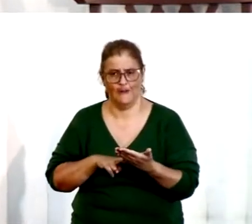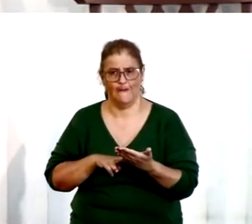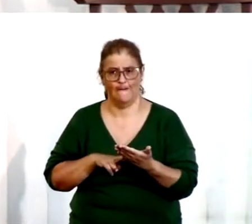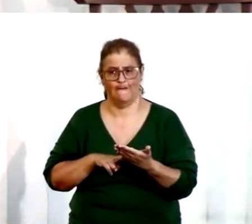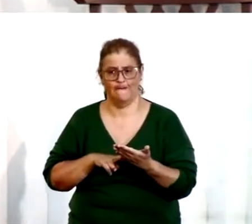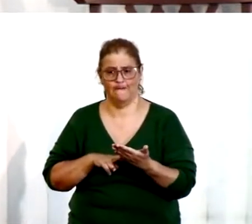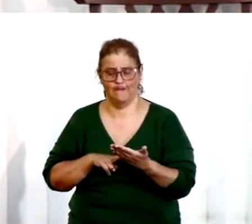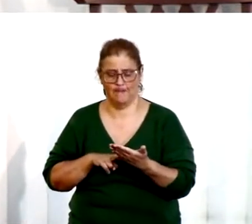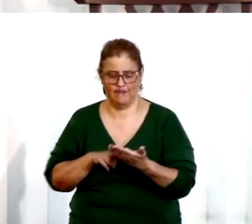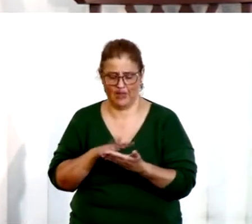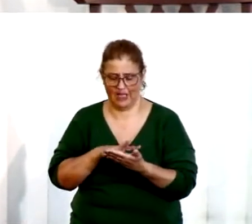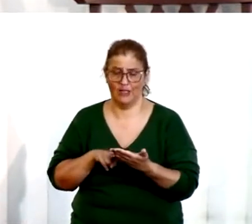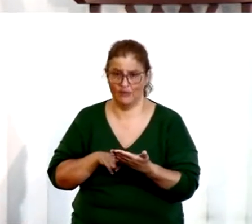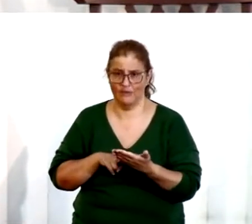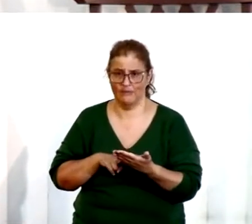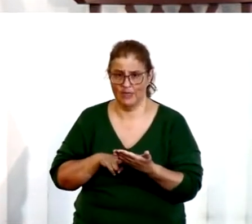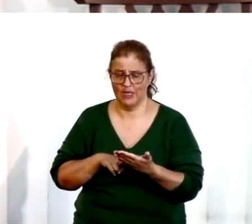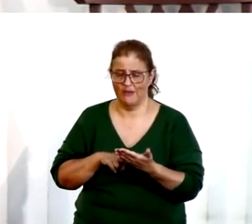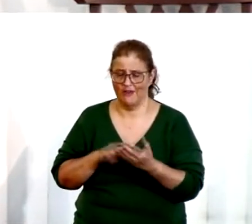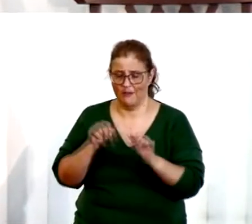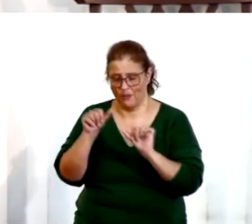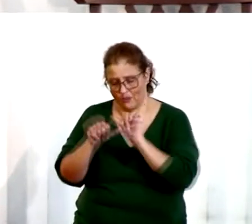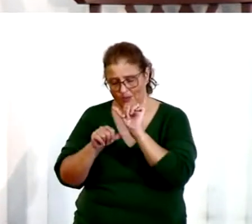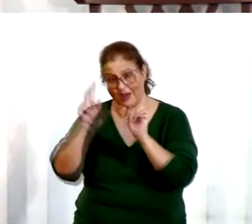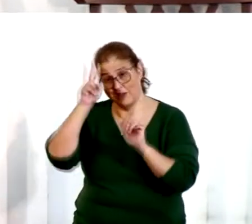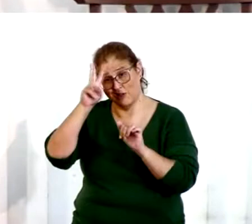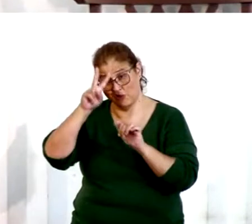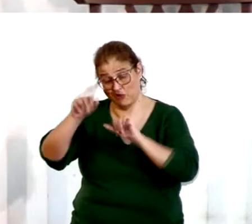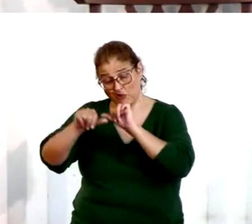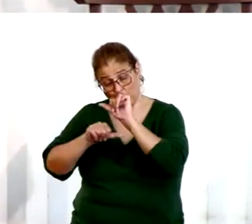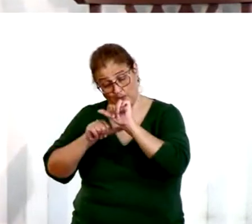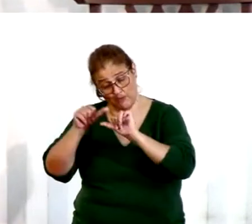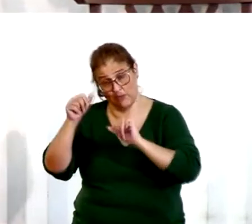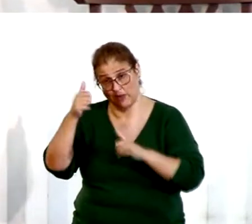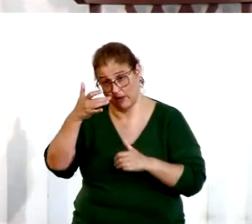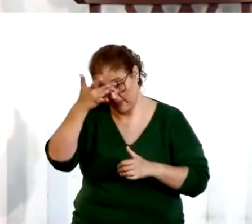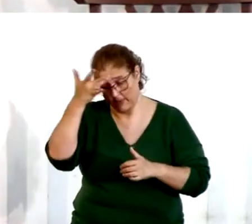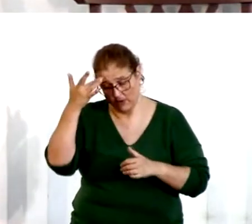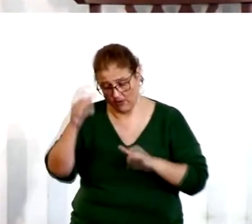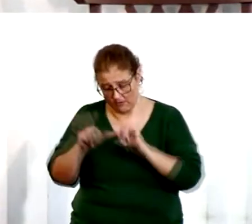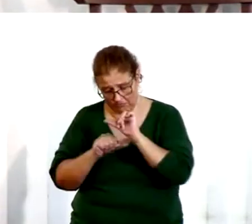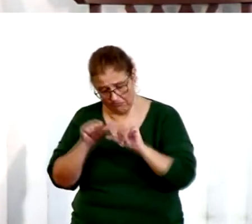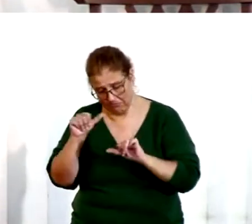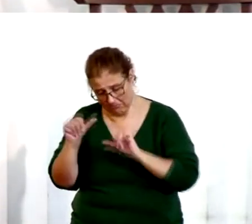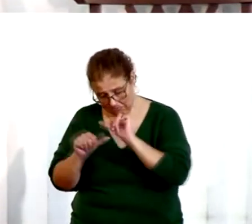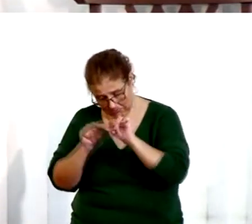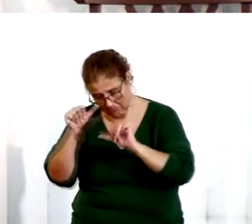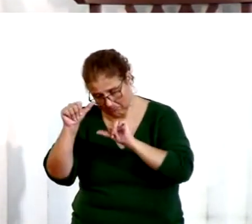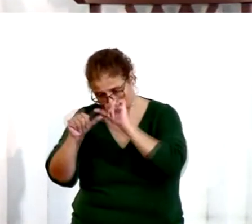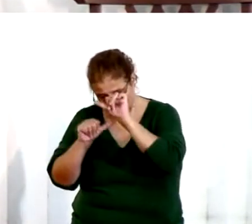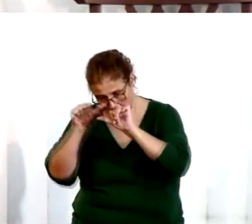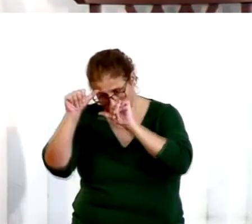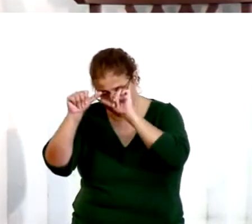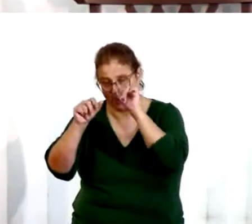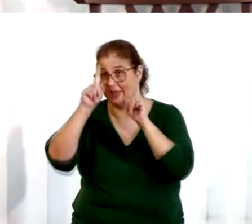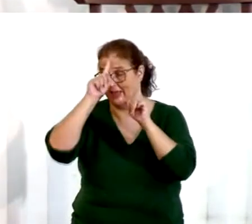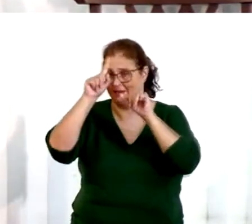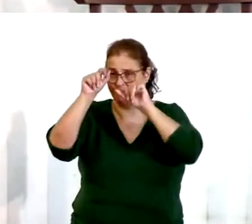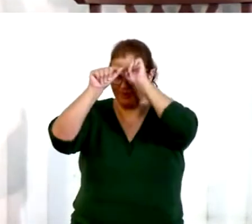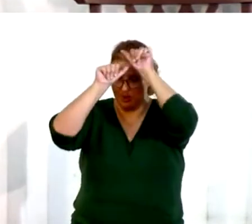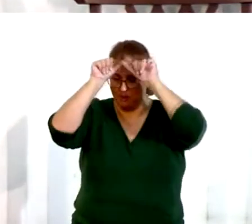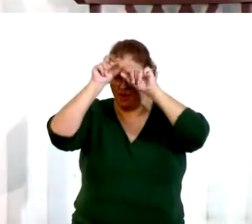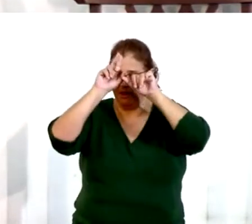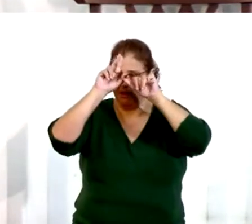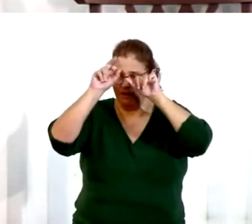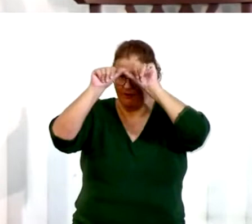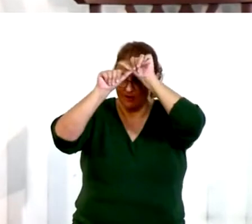história de uma pessoa. Eu digo com um certo grau de certeza, isso que eu vou